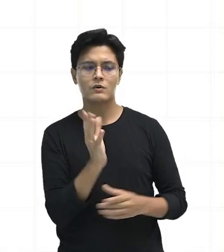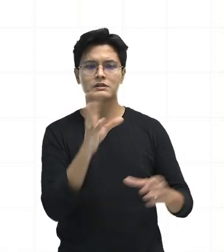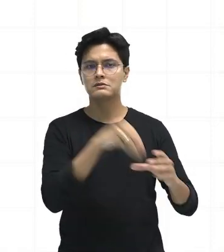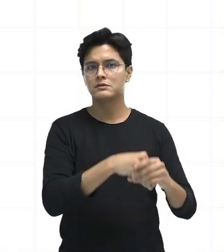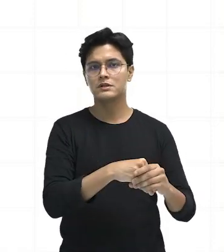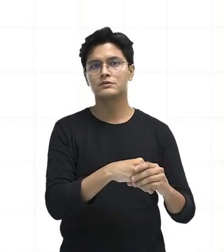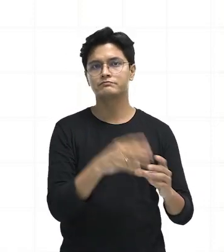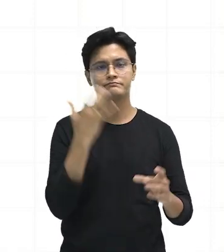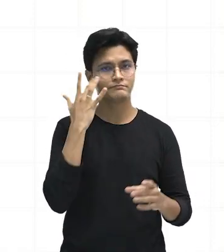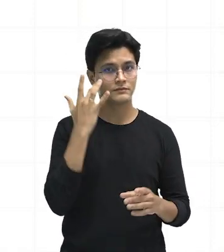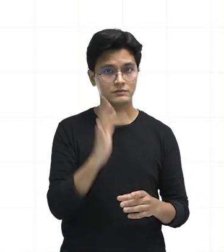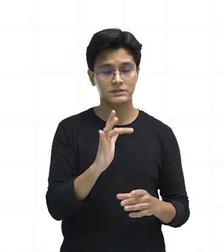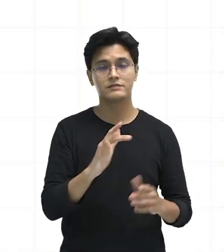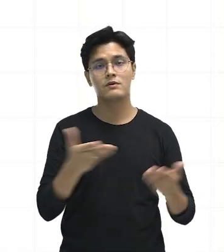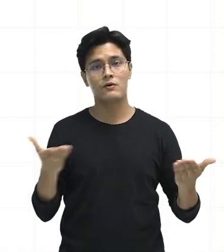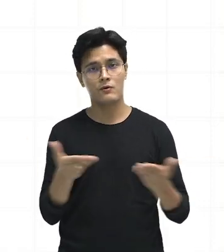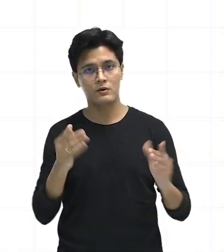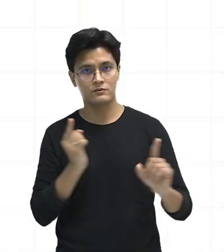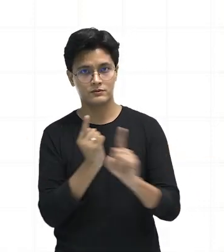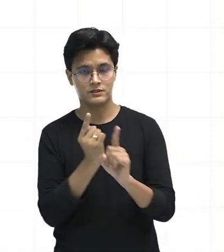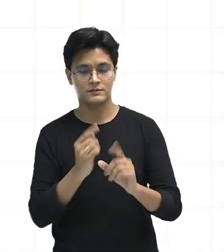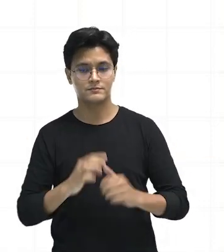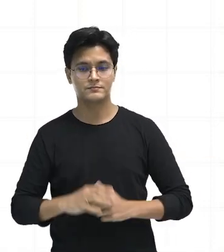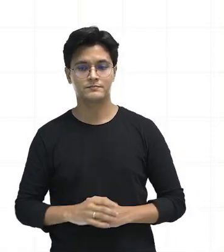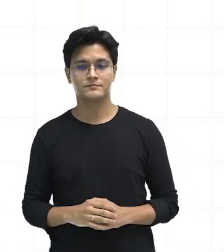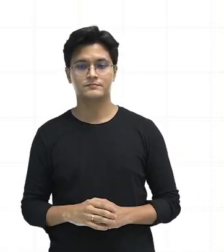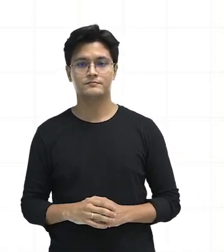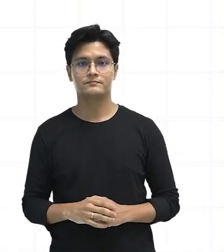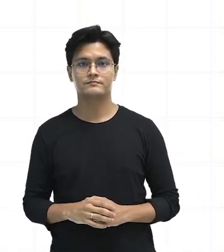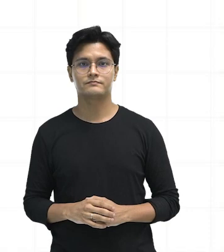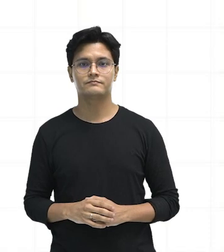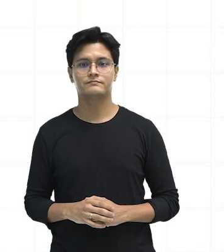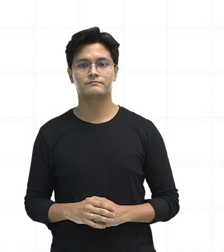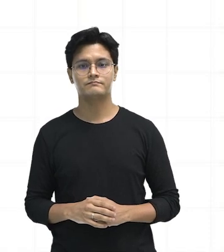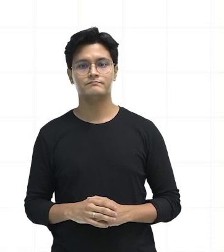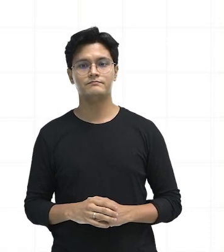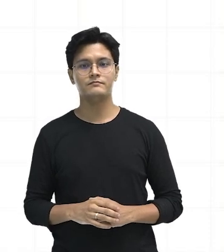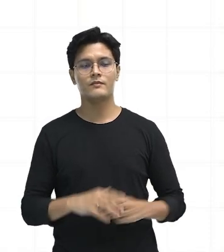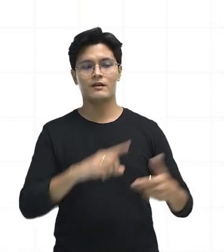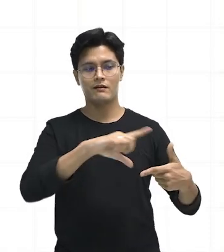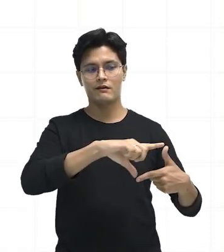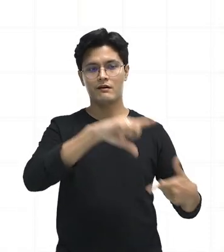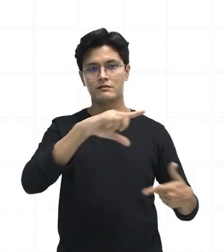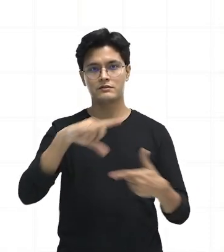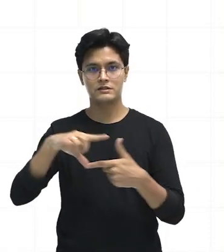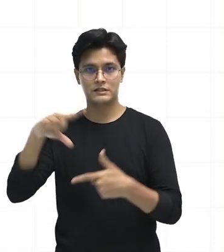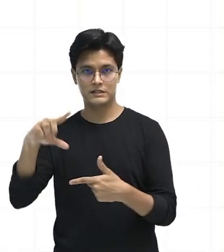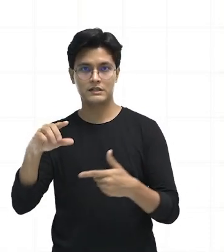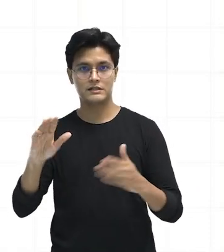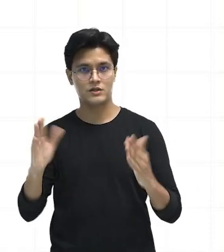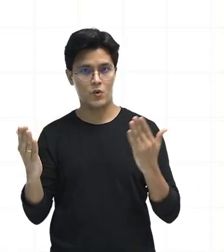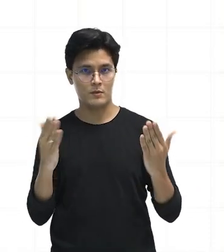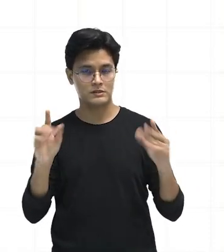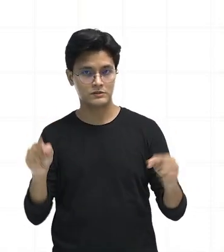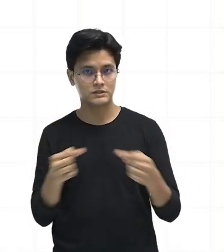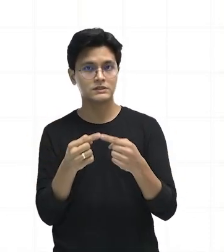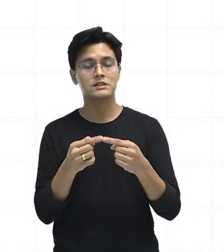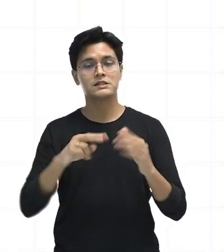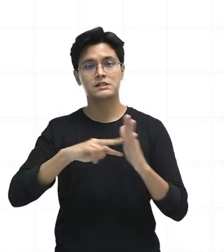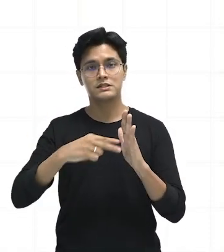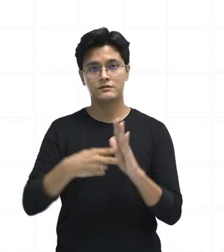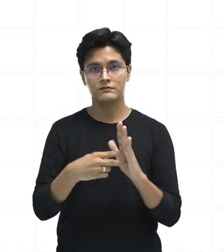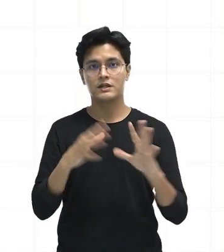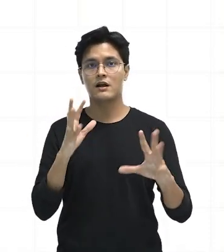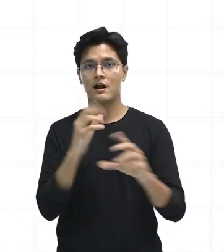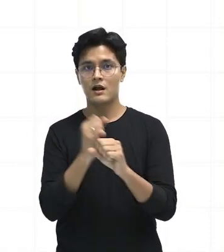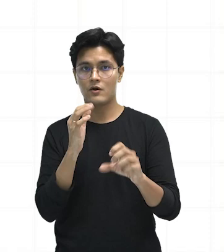isso que a gente vai encontrar agora. Como são grandezas diretas, a gente multiplica essas grandezas